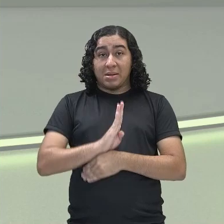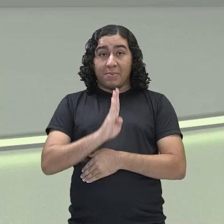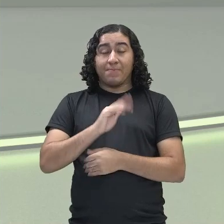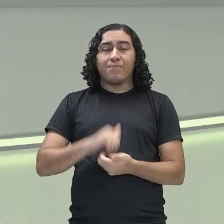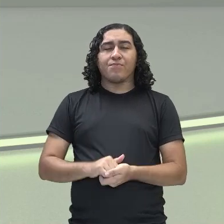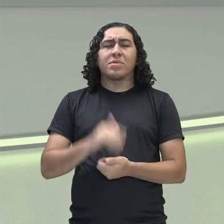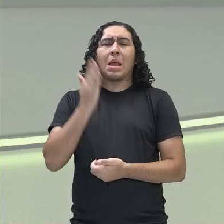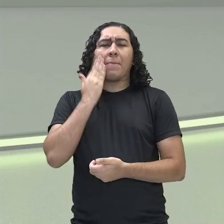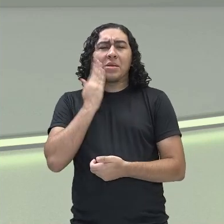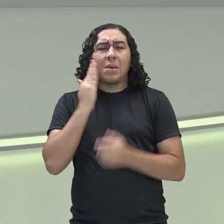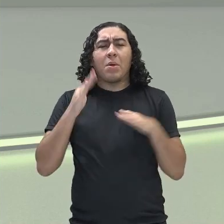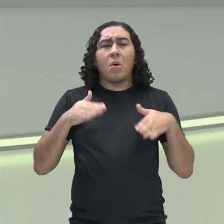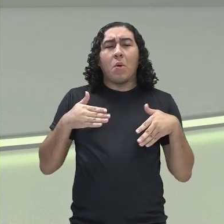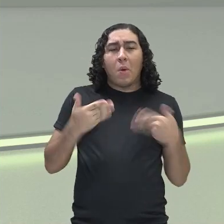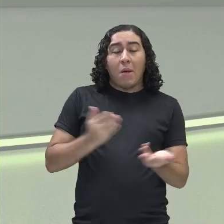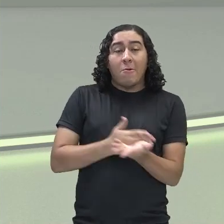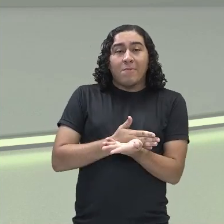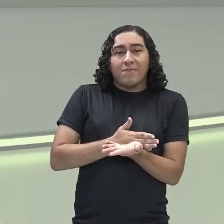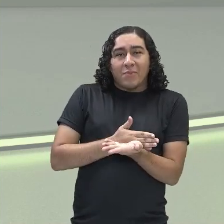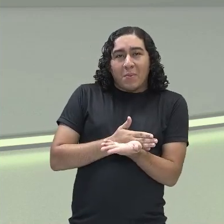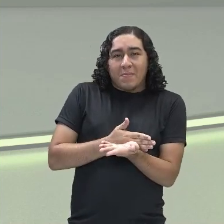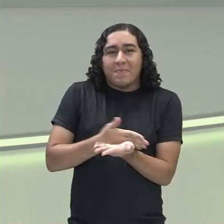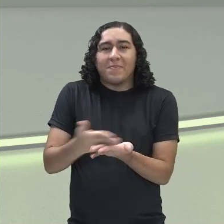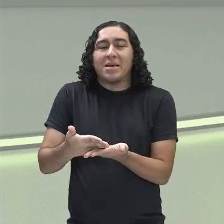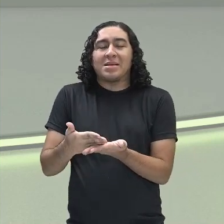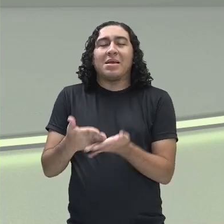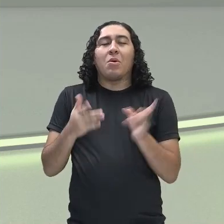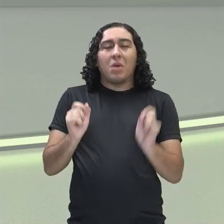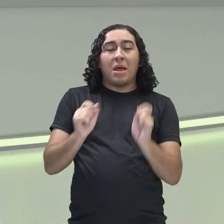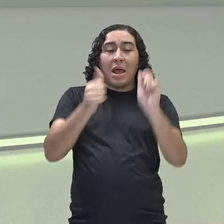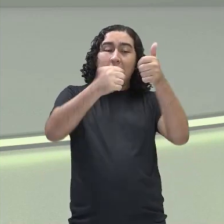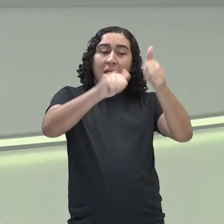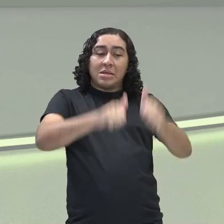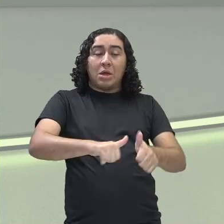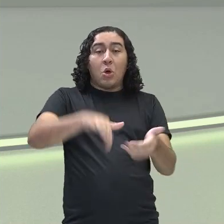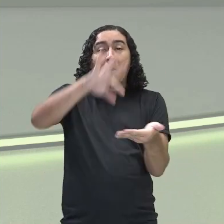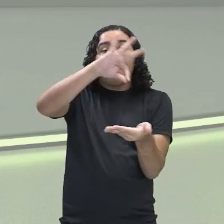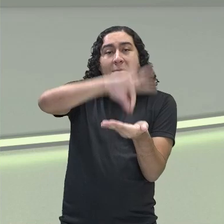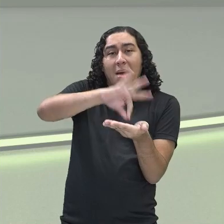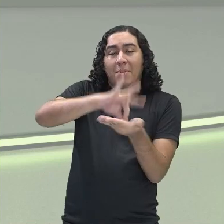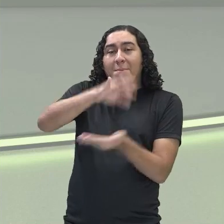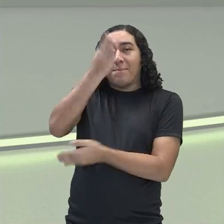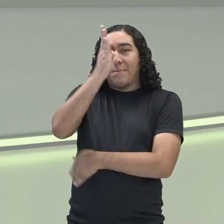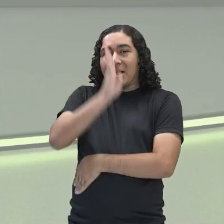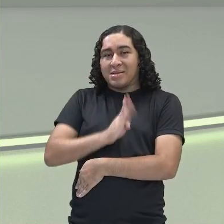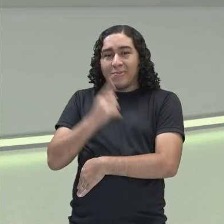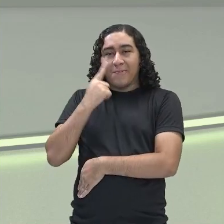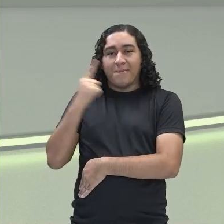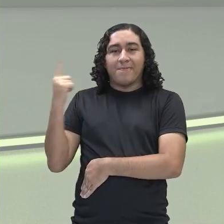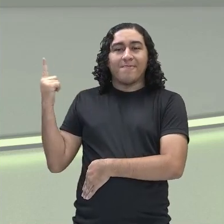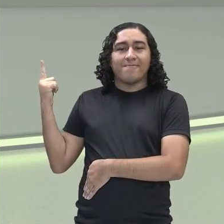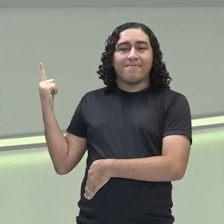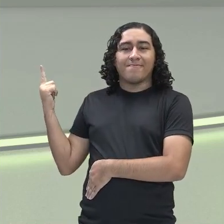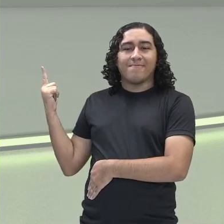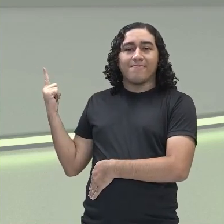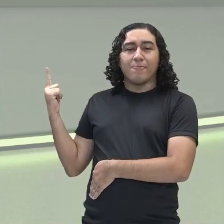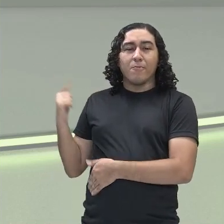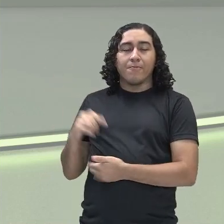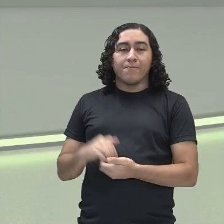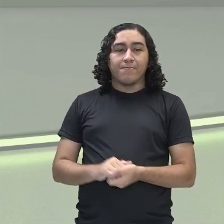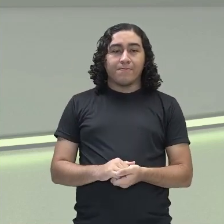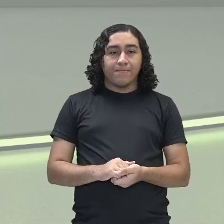biomas brasileiros, a gente inicia observando o mapa do Brasil. E aqui a gente tem,